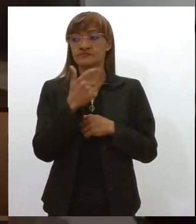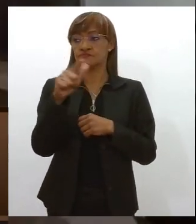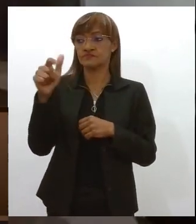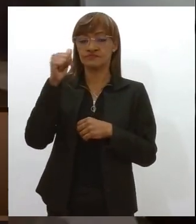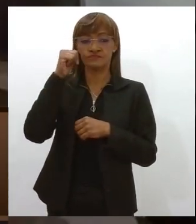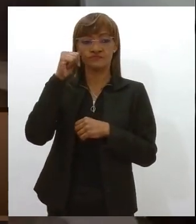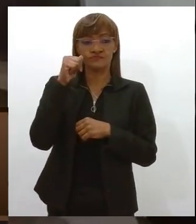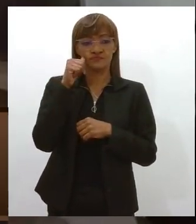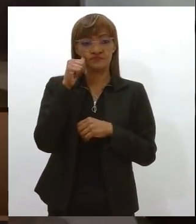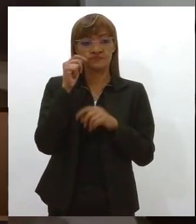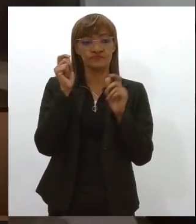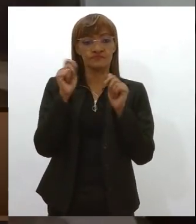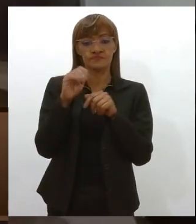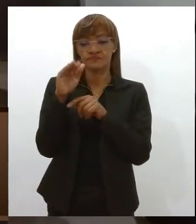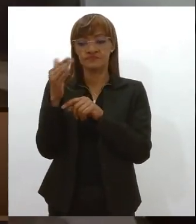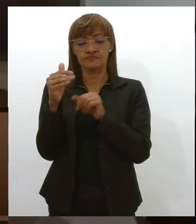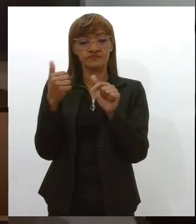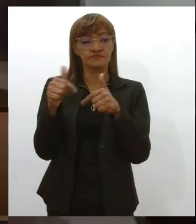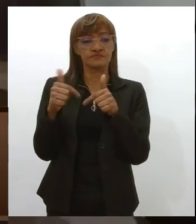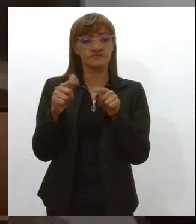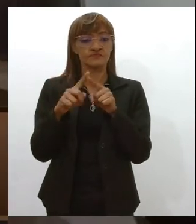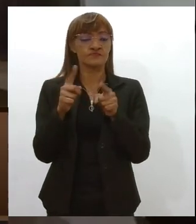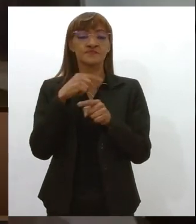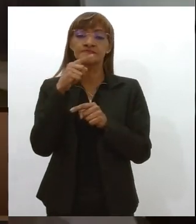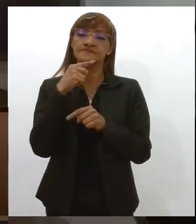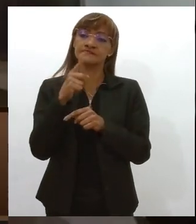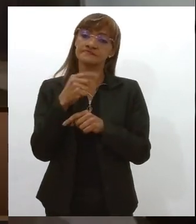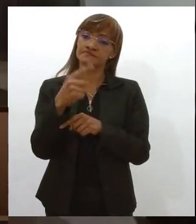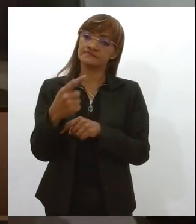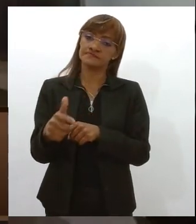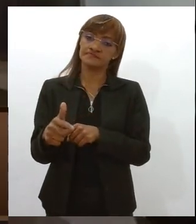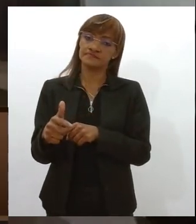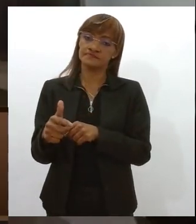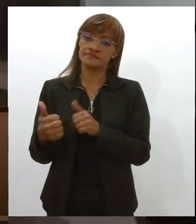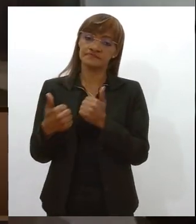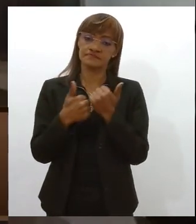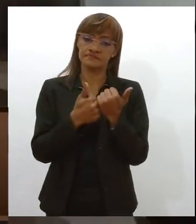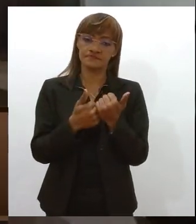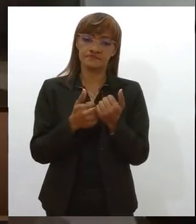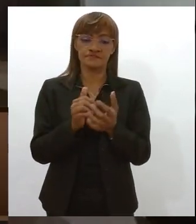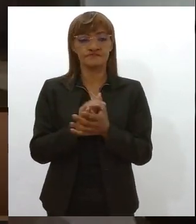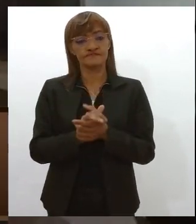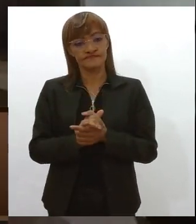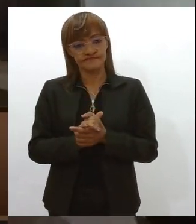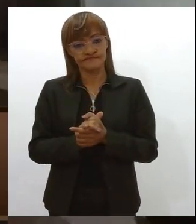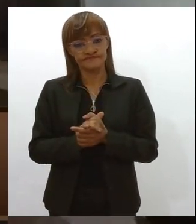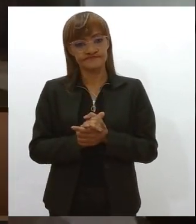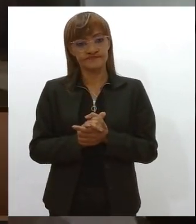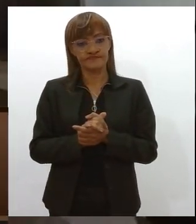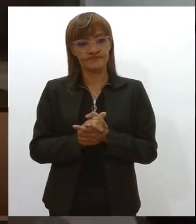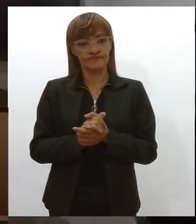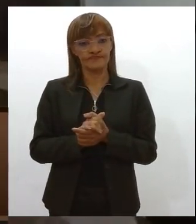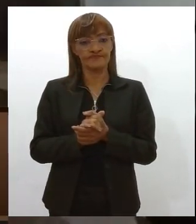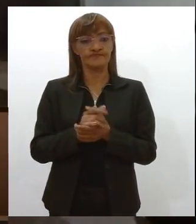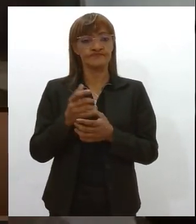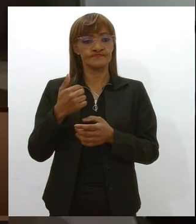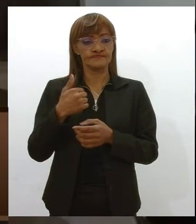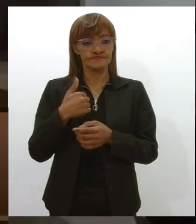trabalhar fora de suas casas e não conseguem porque não têm uma rede de apoio. As mães atípicas, ainda mais. Porque eu vou dar aqui um dado.